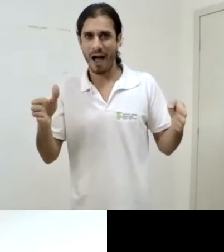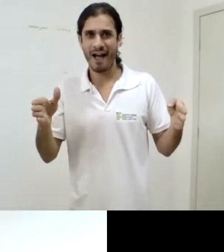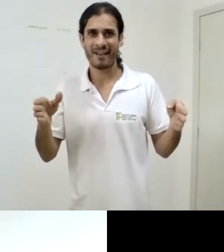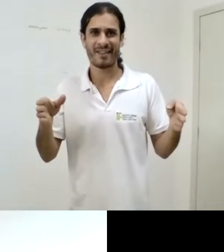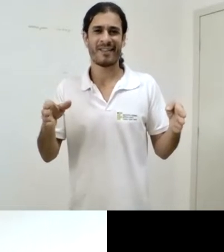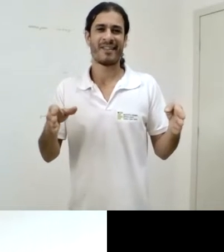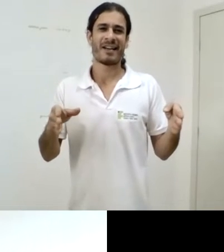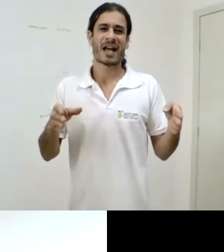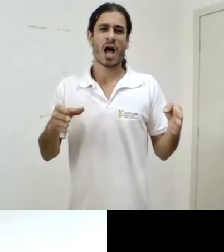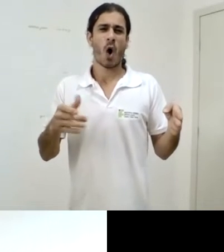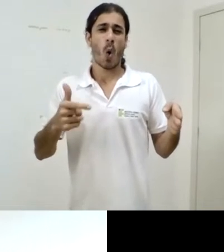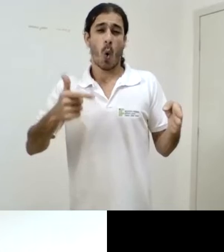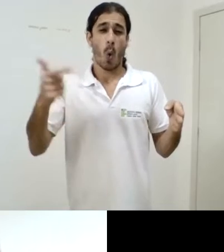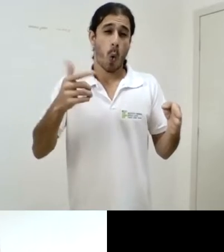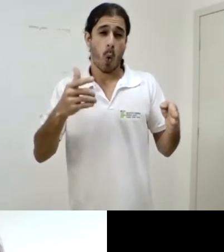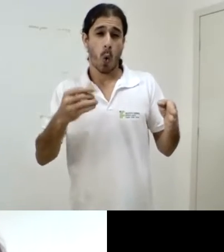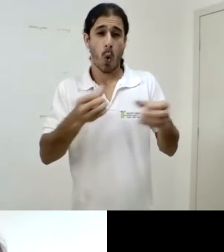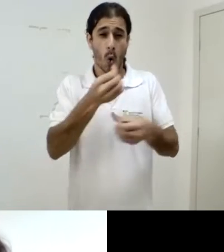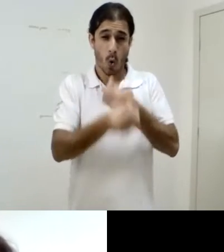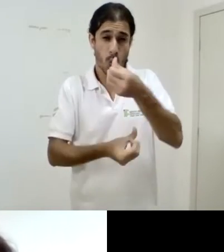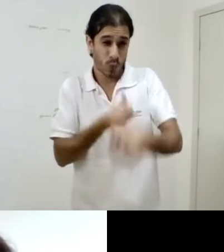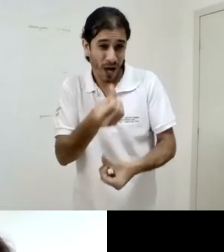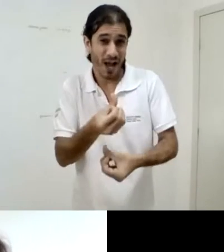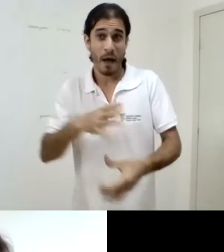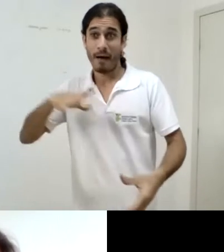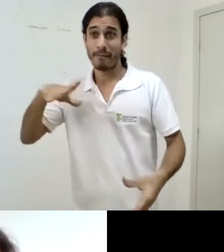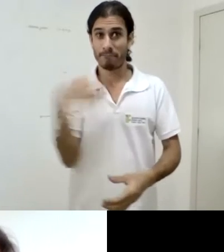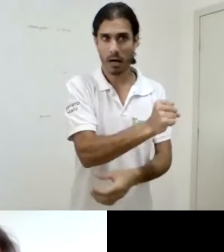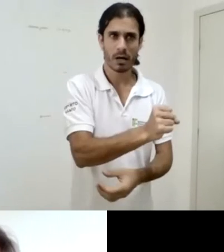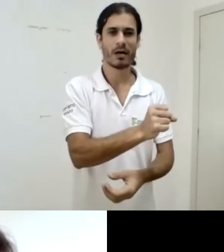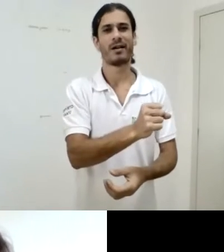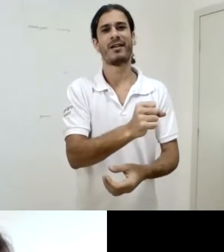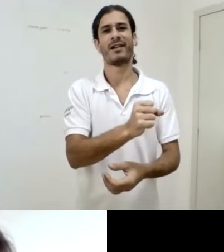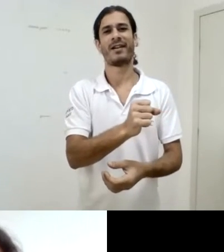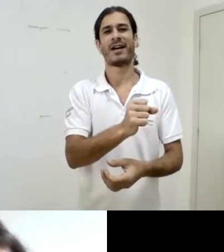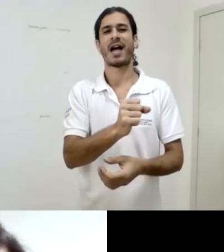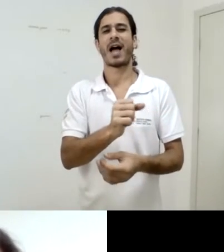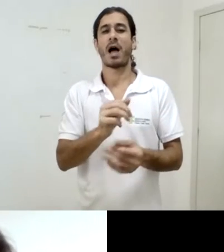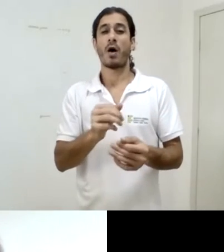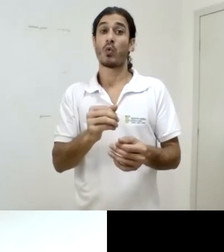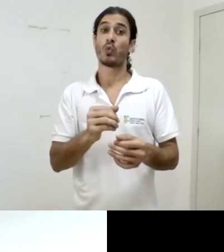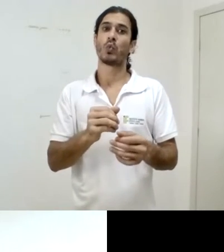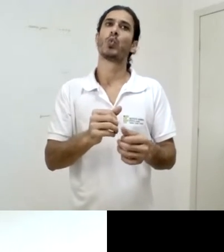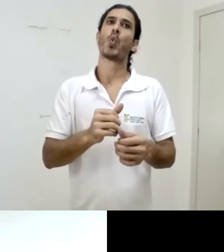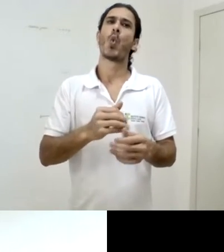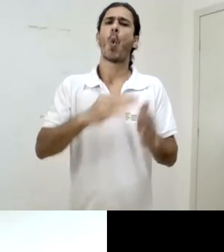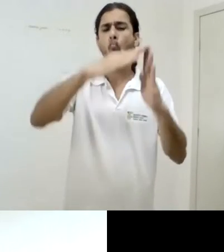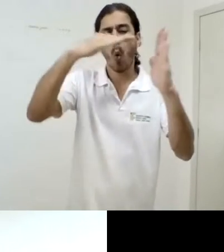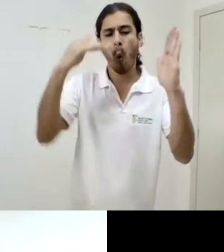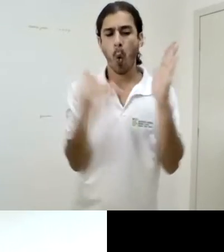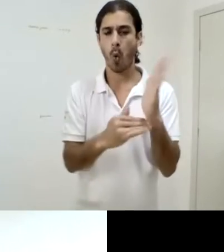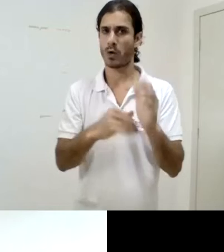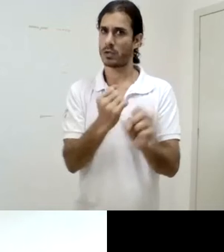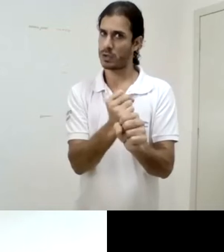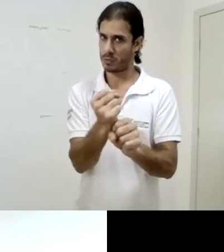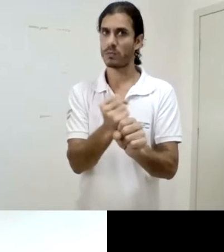semestres, ele faz a disciplina, no segundo ano, até que ele vai para campo e tem toda essa resposta. assim